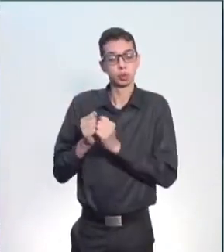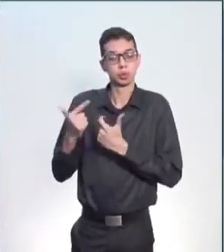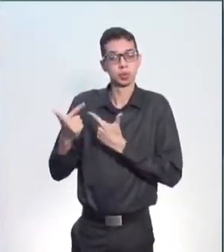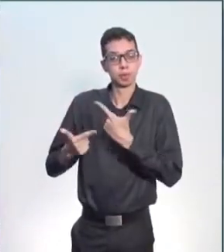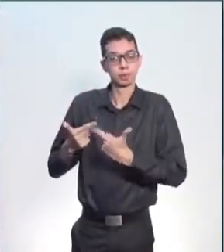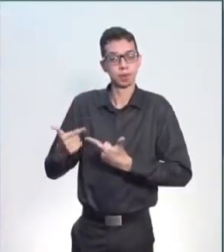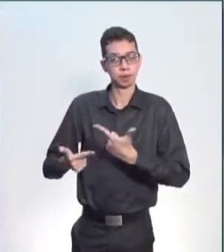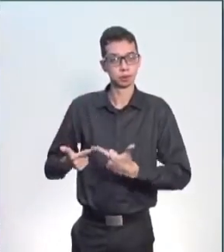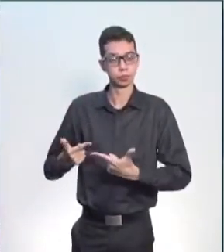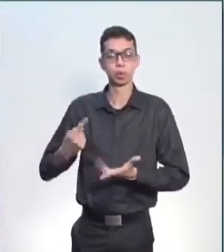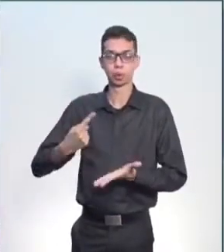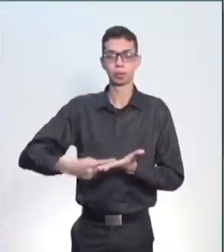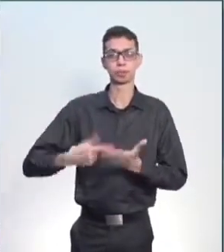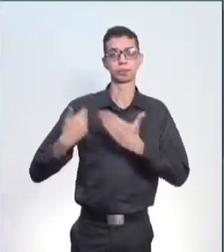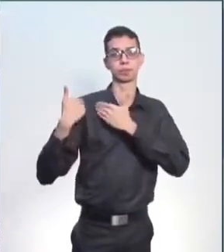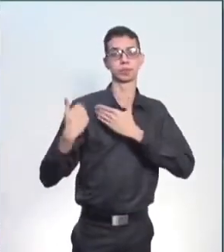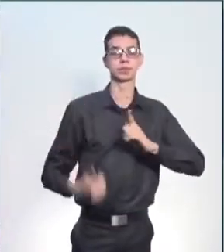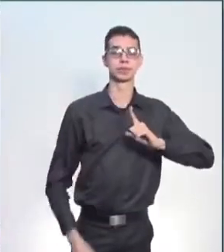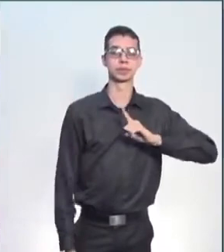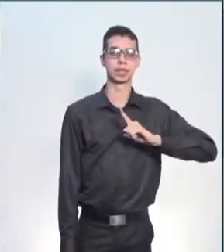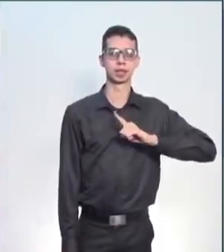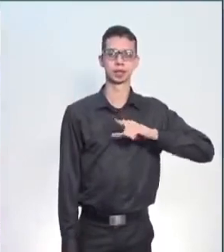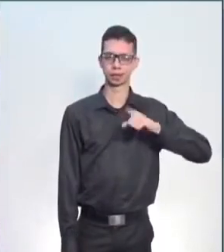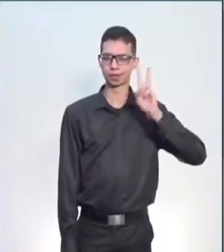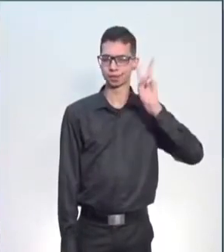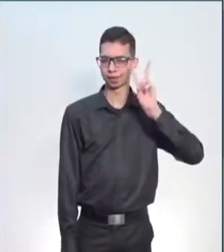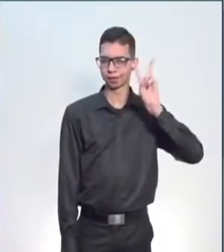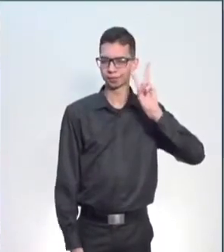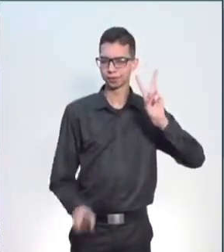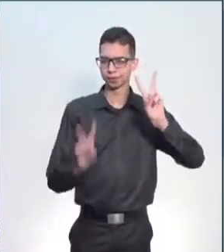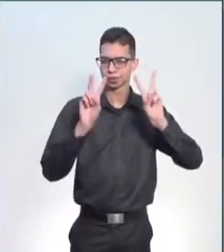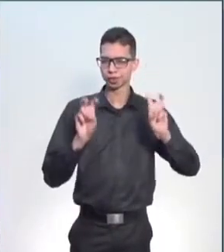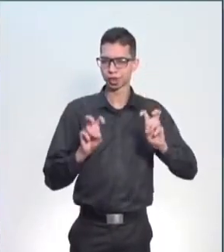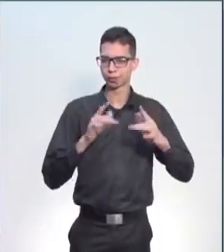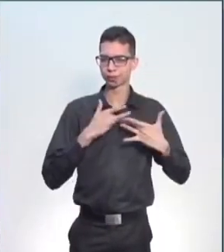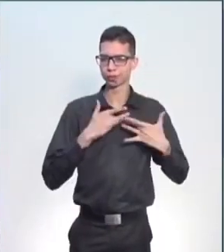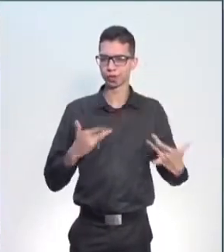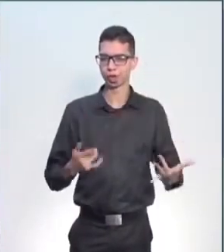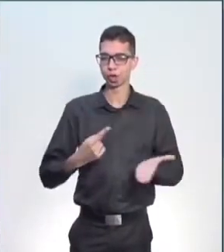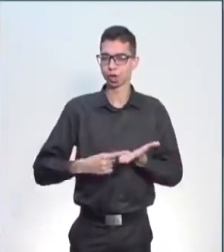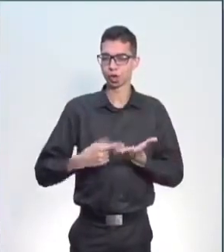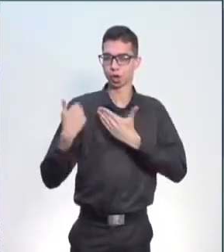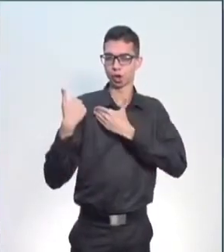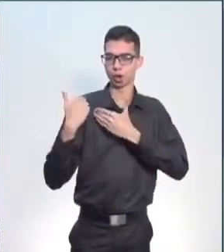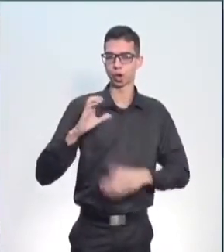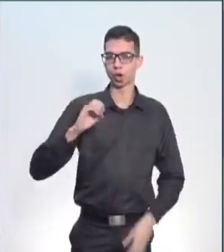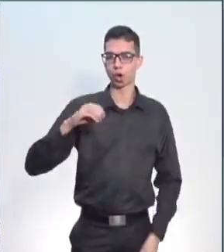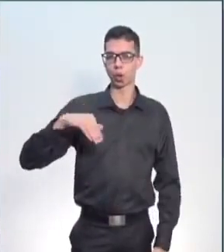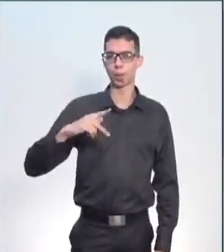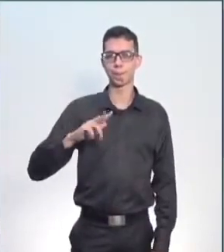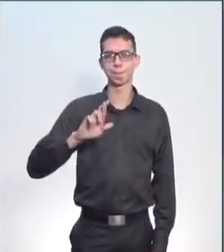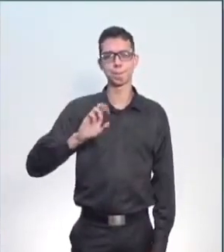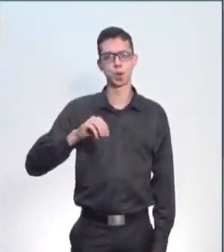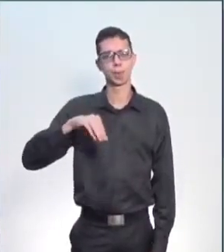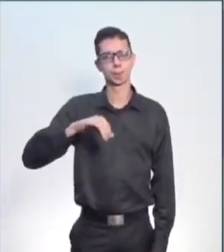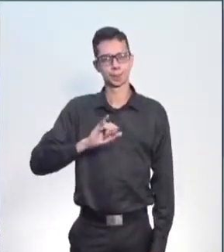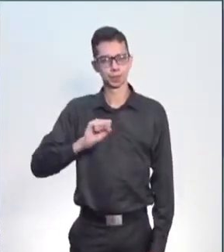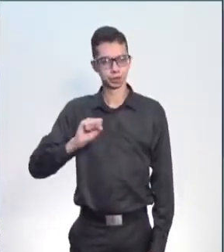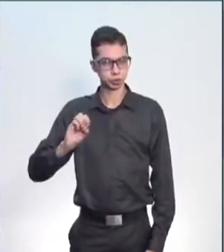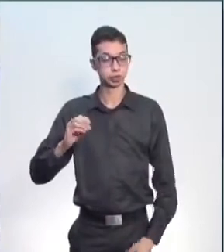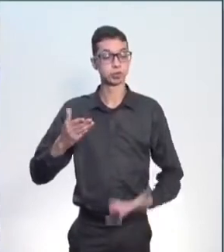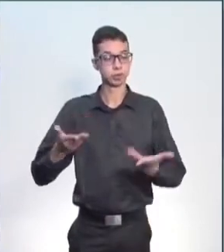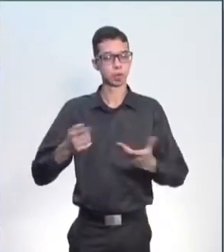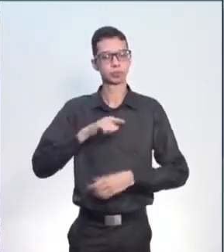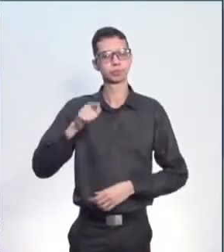um compromisso. Lembra da ideia de solidariedade como compromisso? Vamos continuar nessa ideia, que é